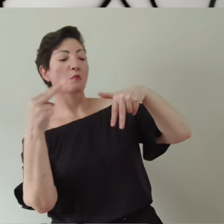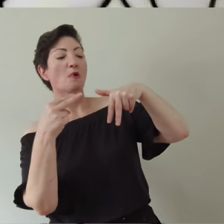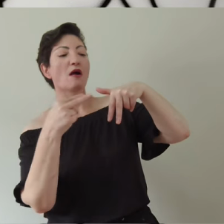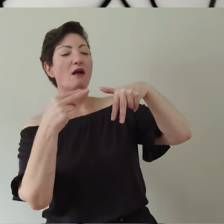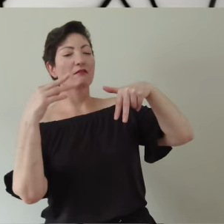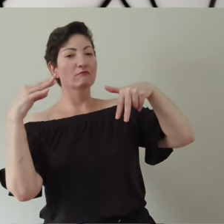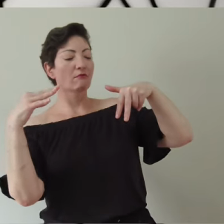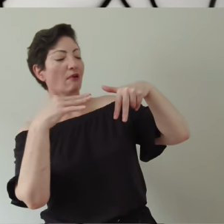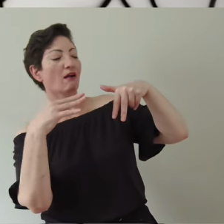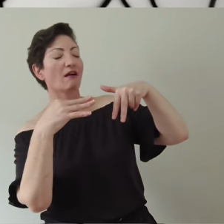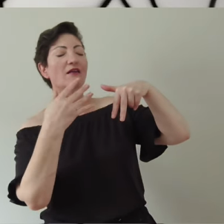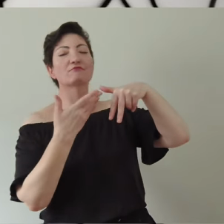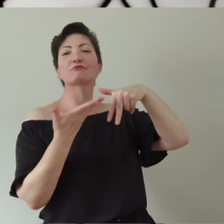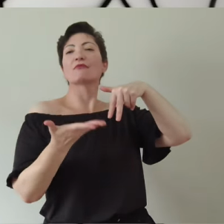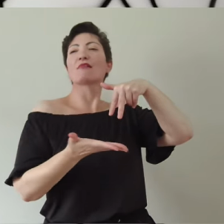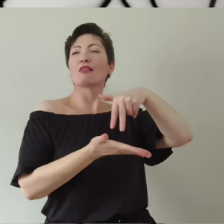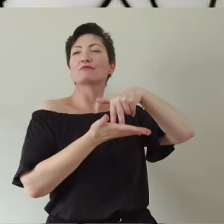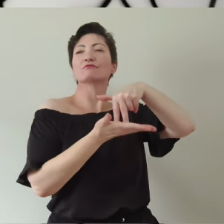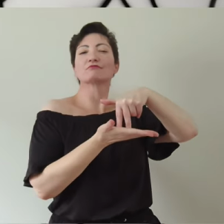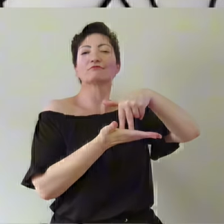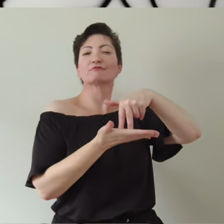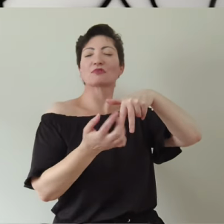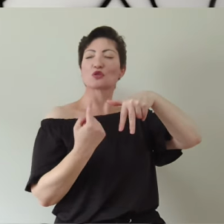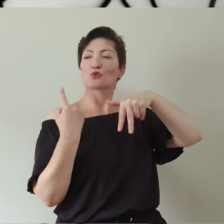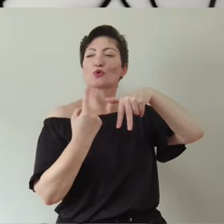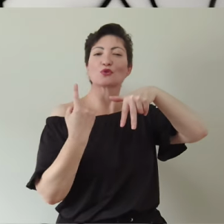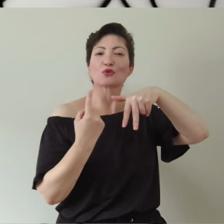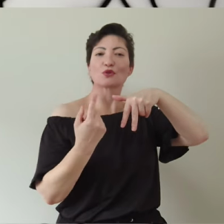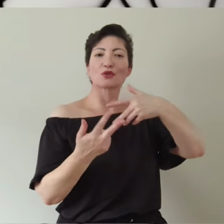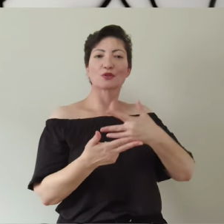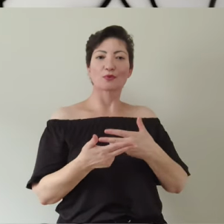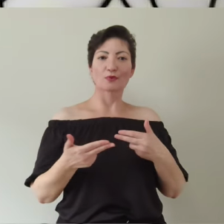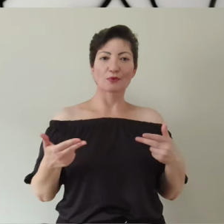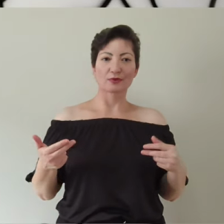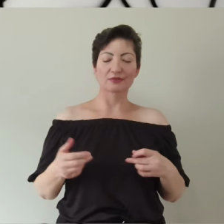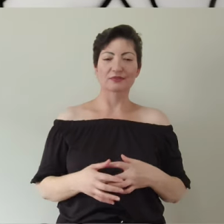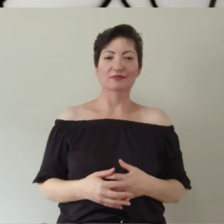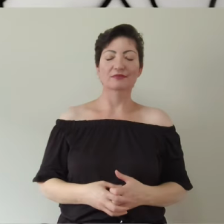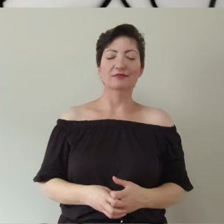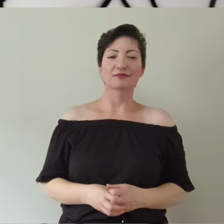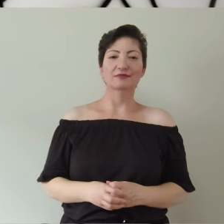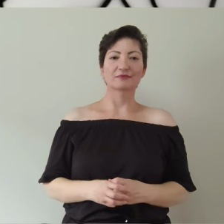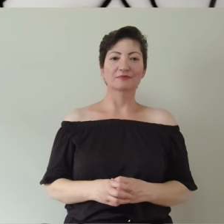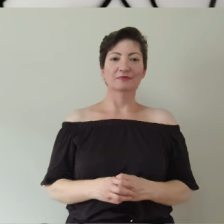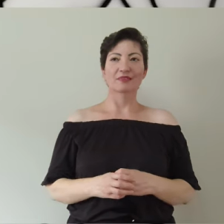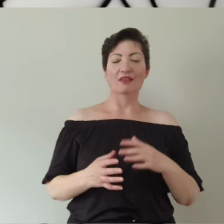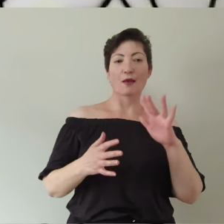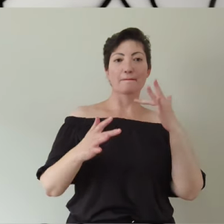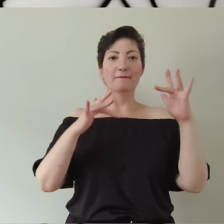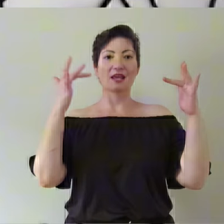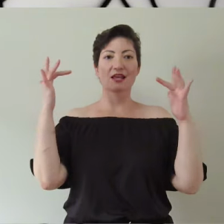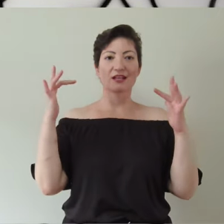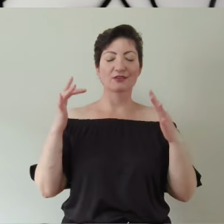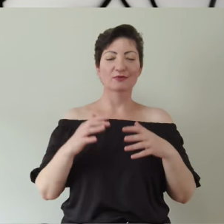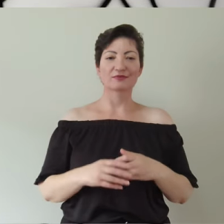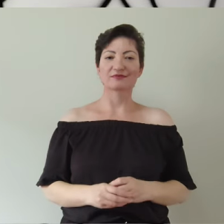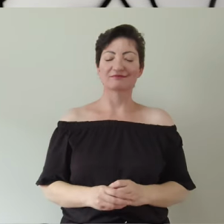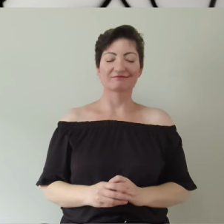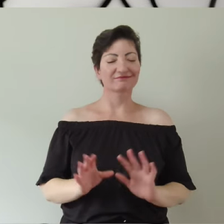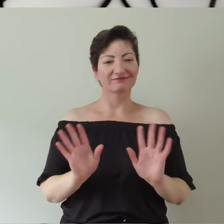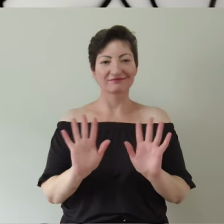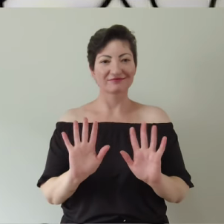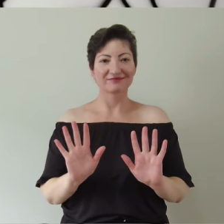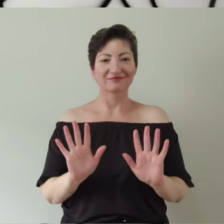aparecer e é um monólogo e eu tô sozinha em cena e é o meu brilho e tal. Não é isso, não é sobre isso,